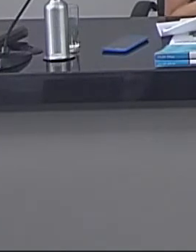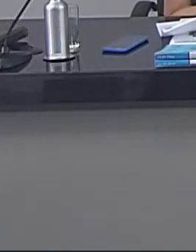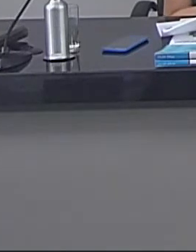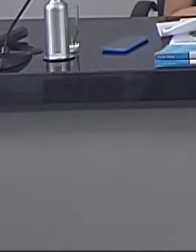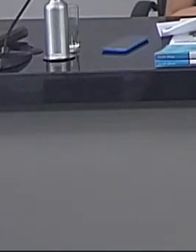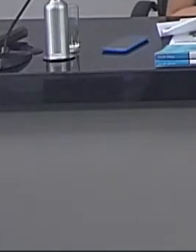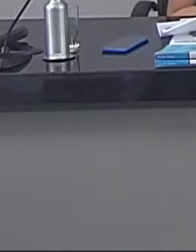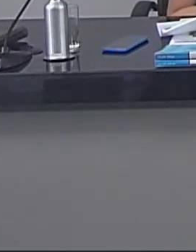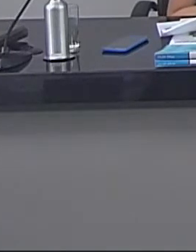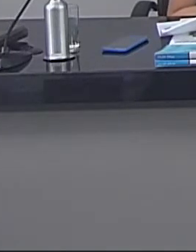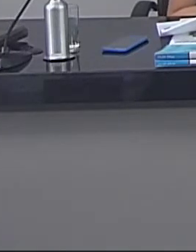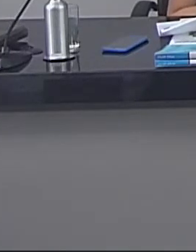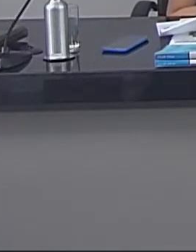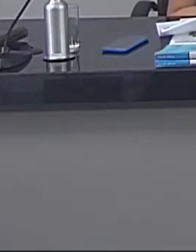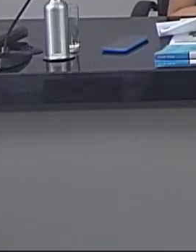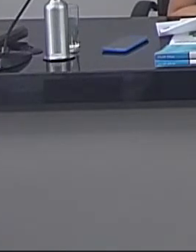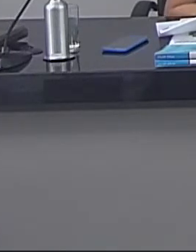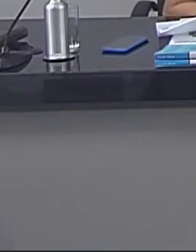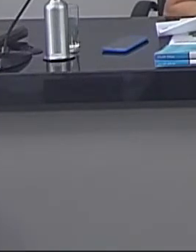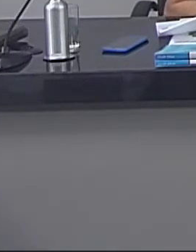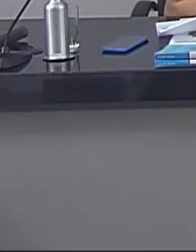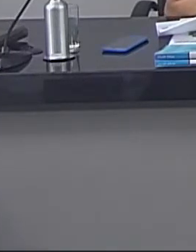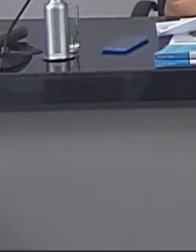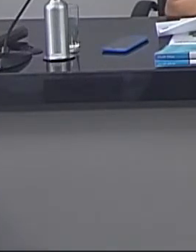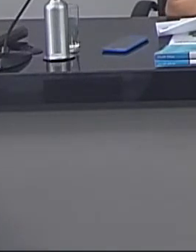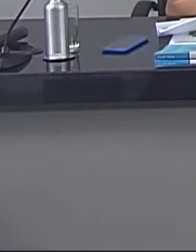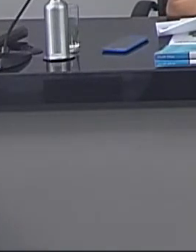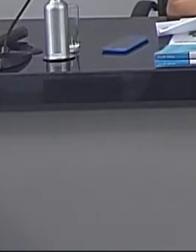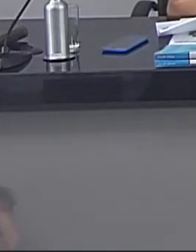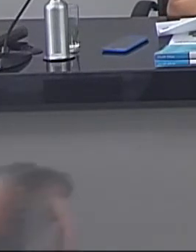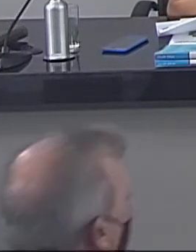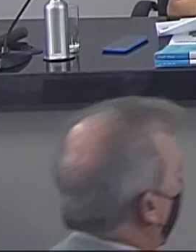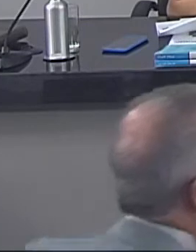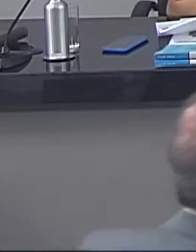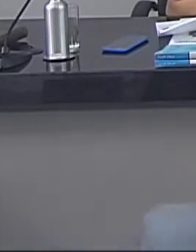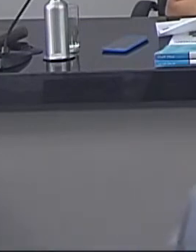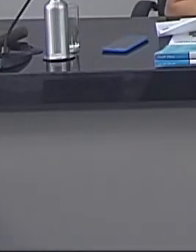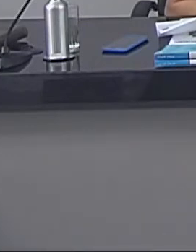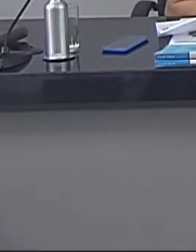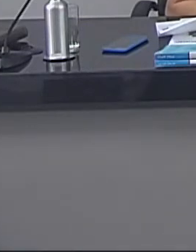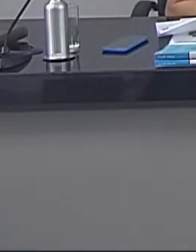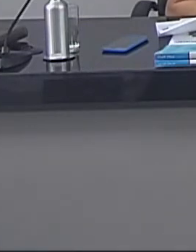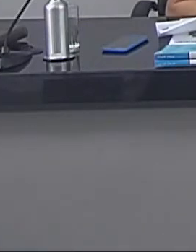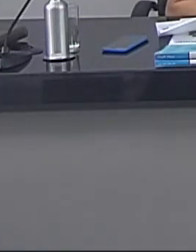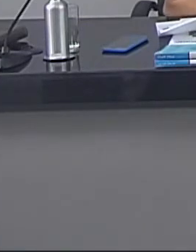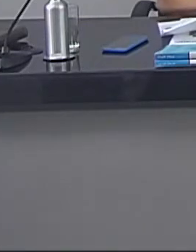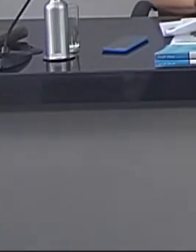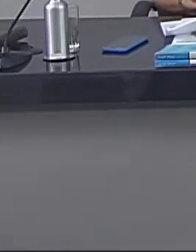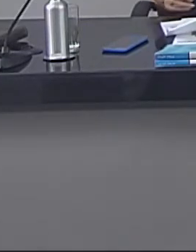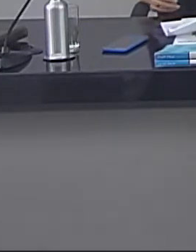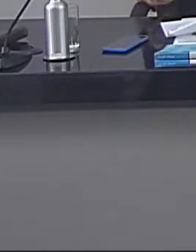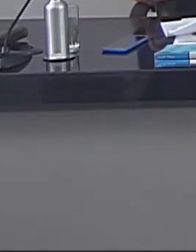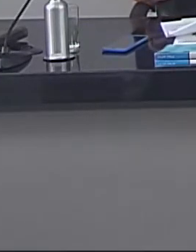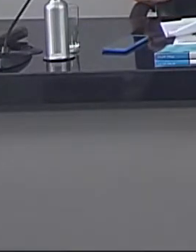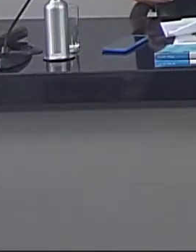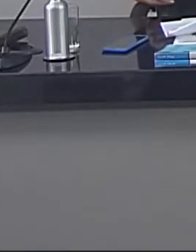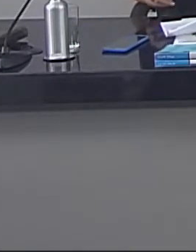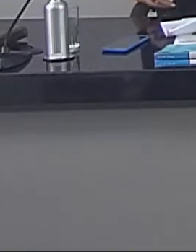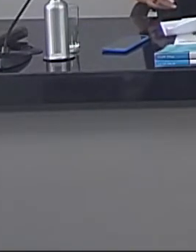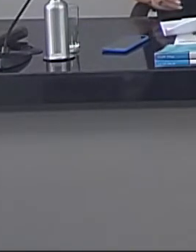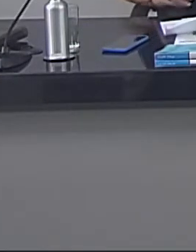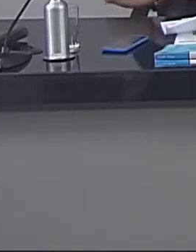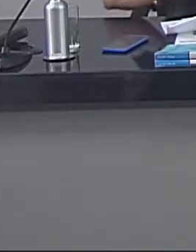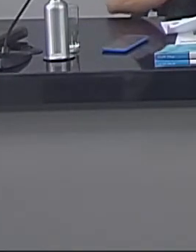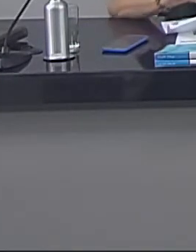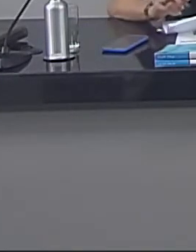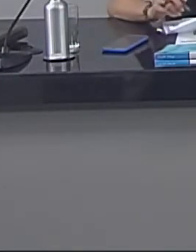Para participar de segunda, Silvio, você quer se juntar com eles, mantendo... Para a segunda, então, de Comissão de Orçamento, Elias Marcelo Sleiman, o